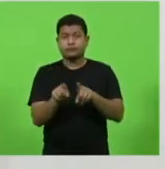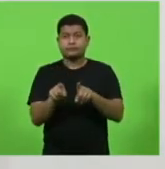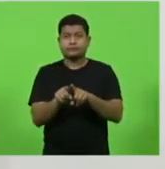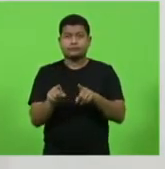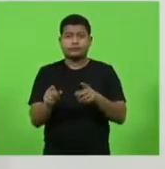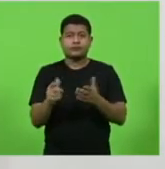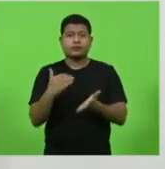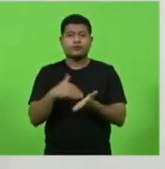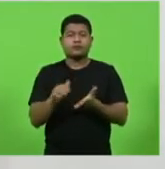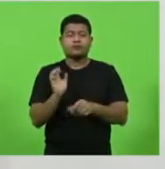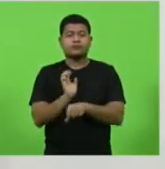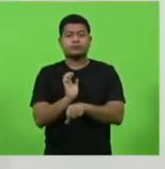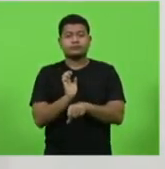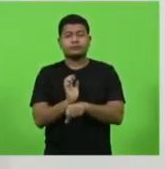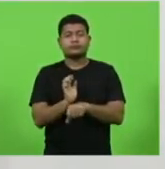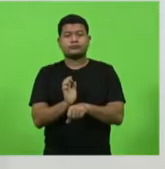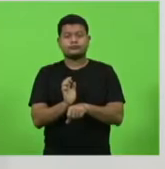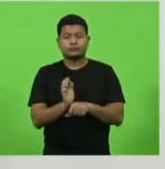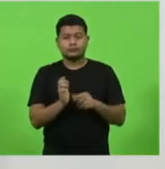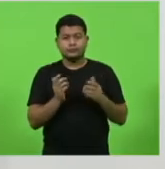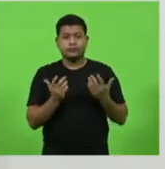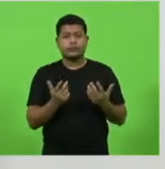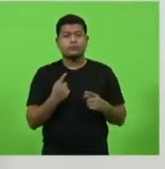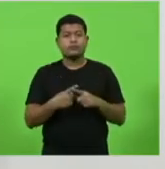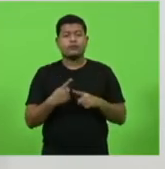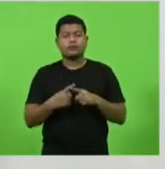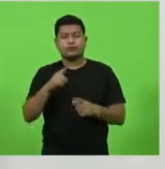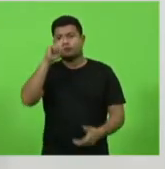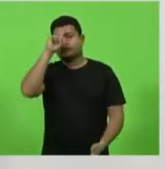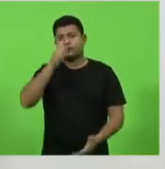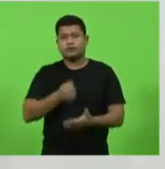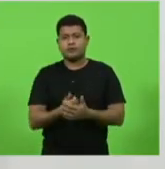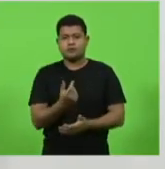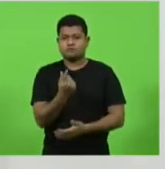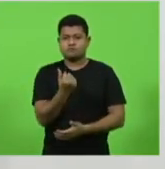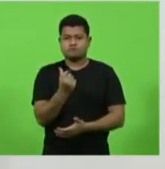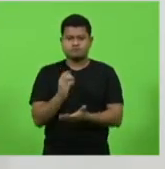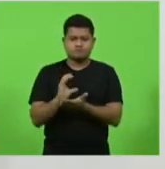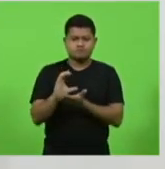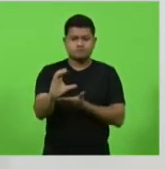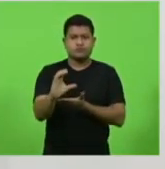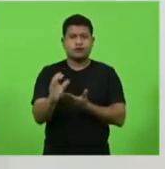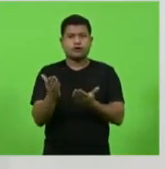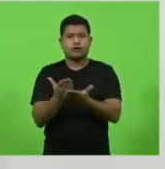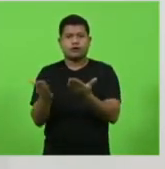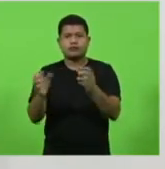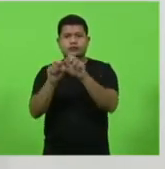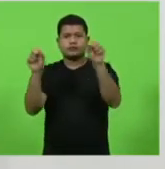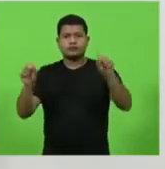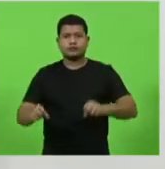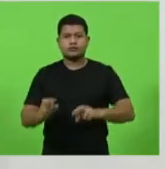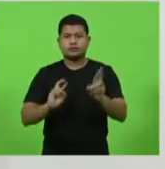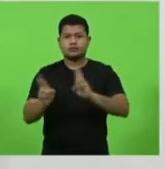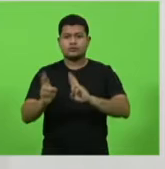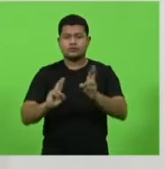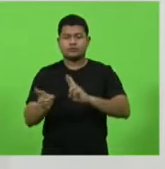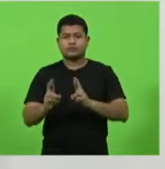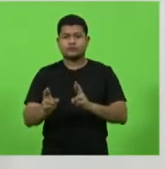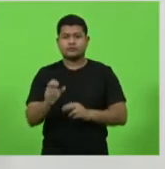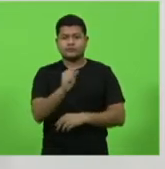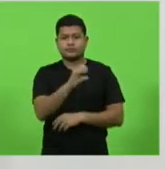Estado por estar tomando essas decisões de investimentos em nosso sistema viário catarinense. Era isso, senhor presidente.